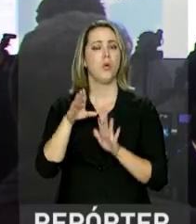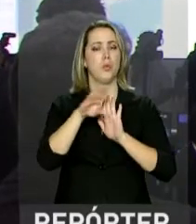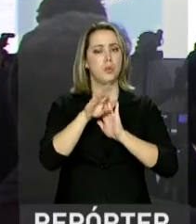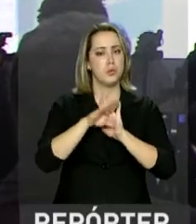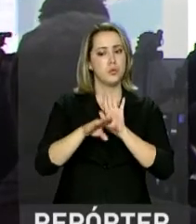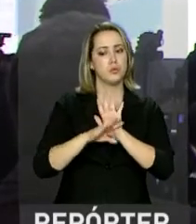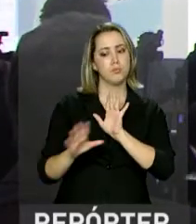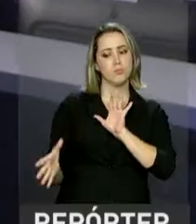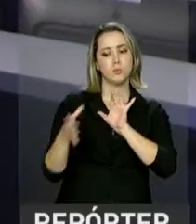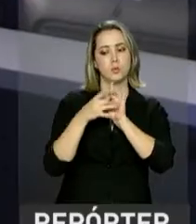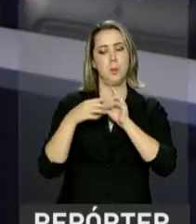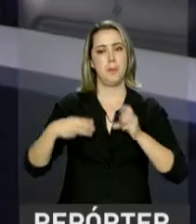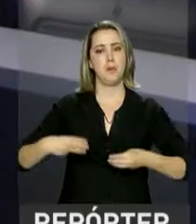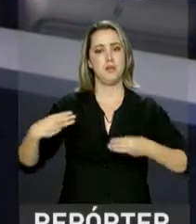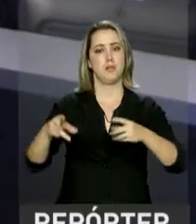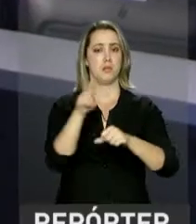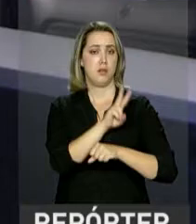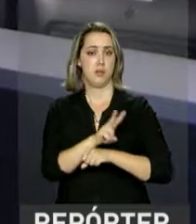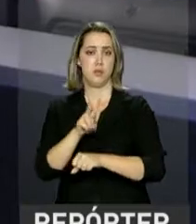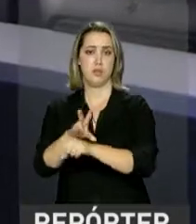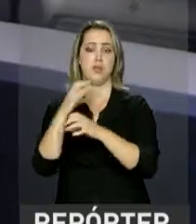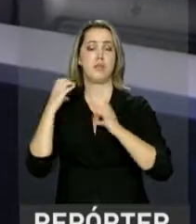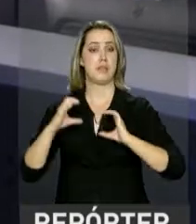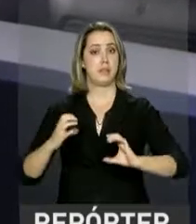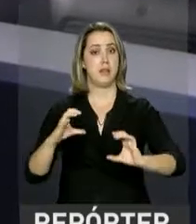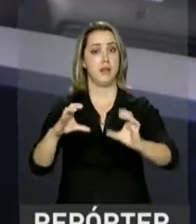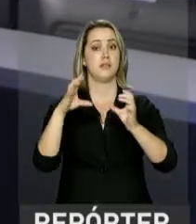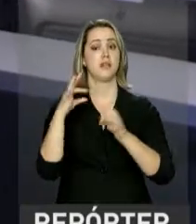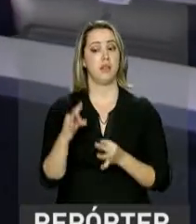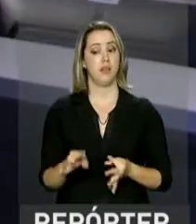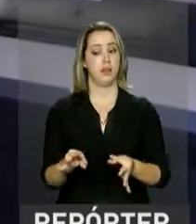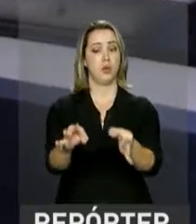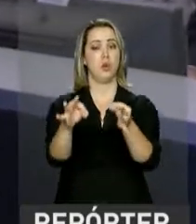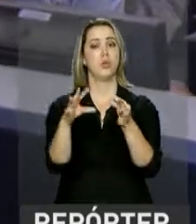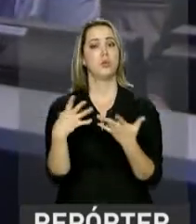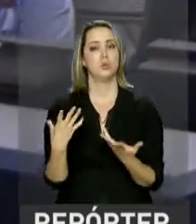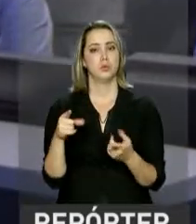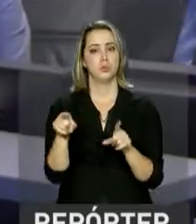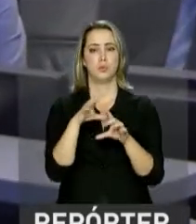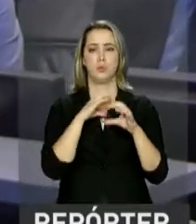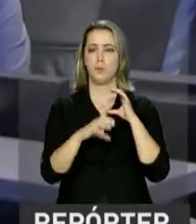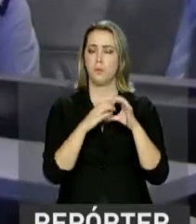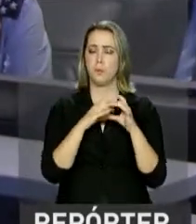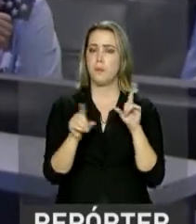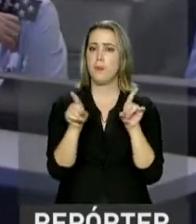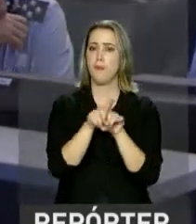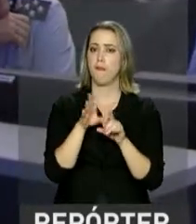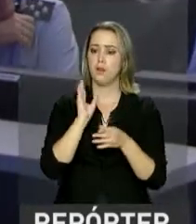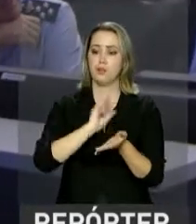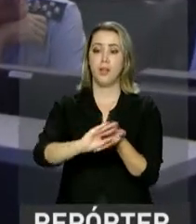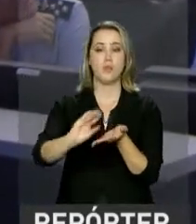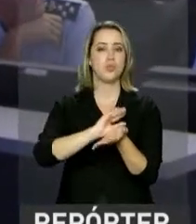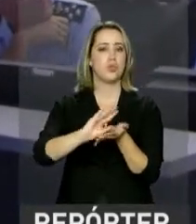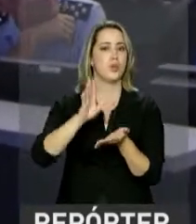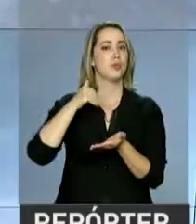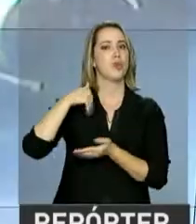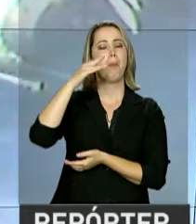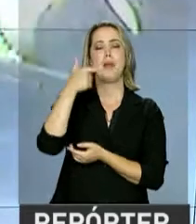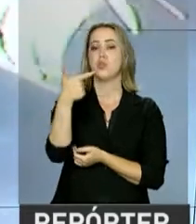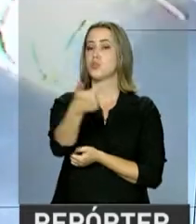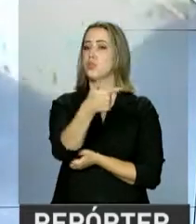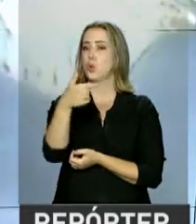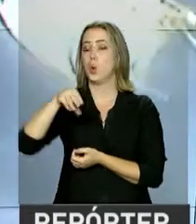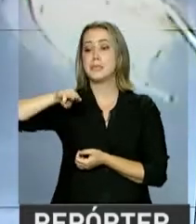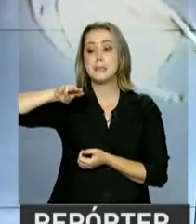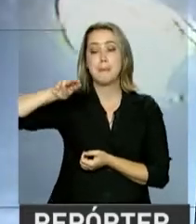parceria entre os ministérios da defesa e da ciência tecnologia e inovação e comunicações e teve investimentos de mais de dois milhões